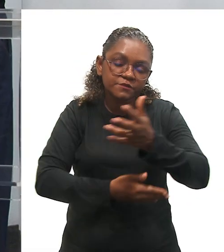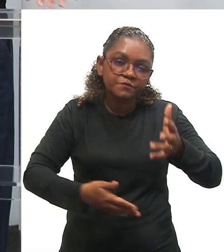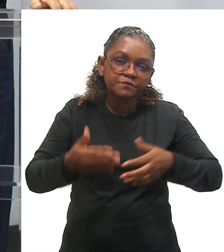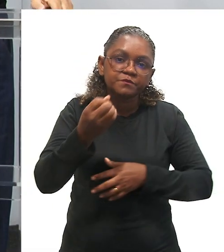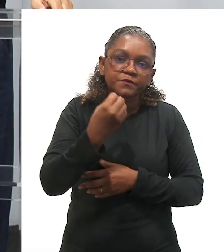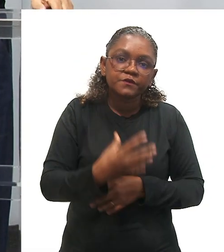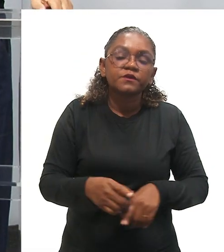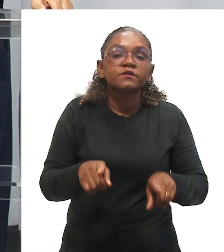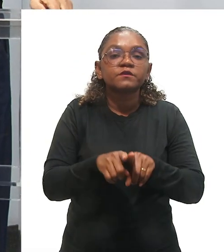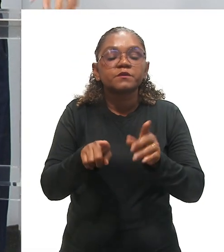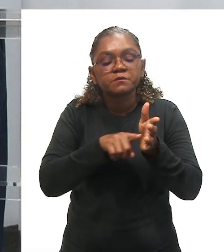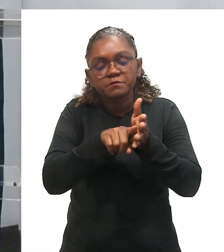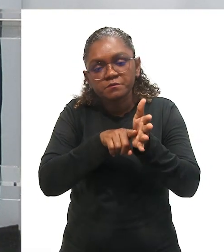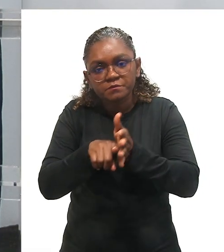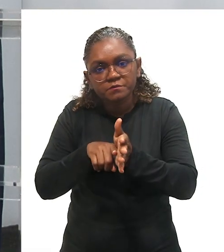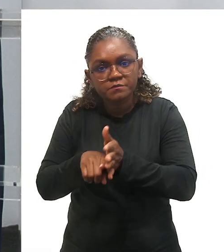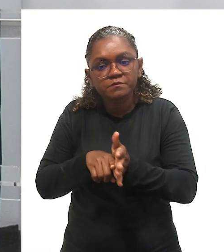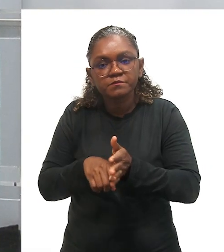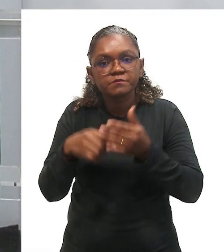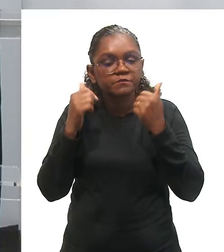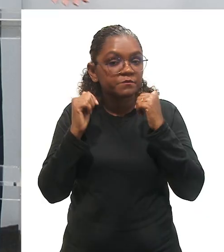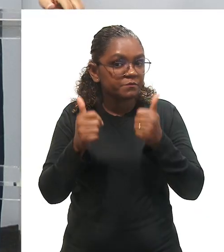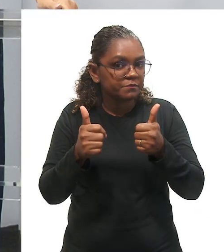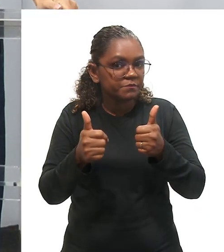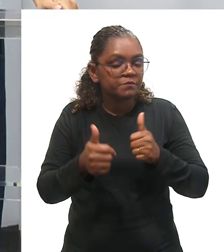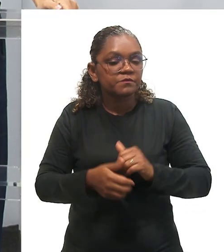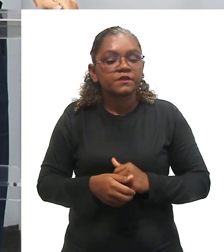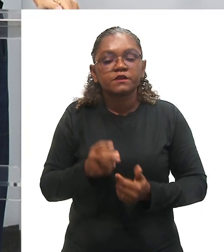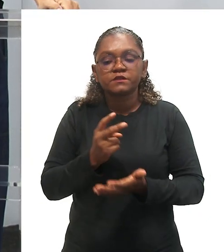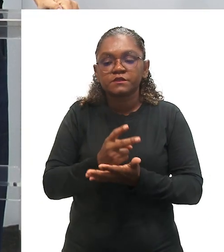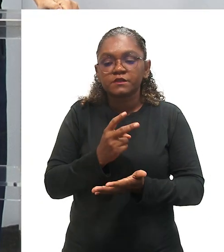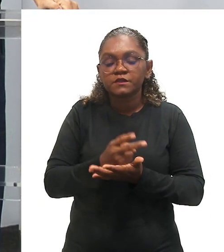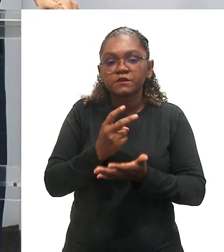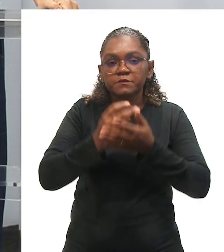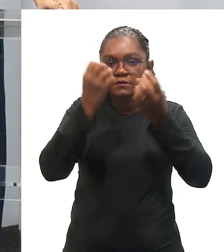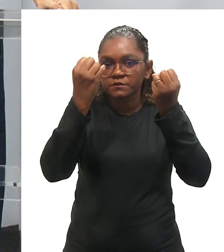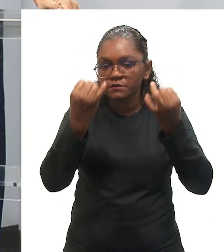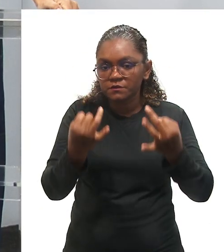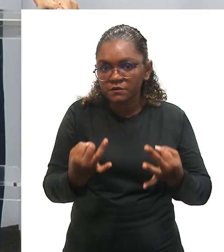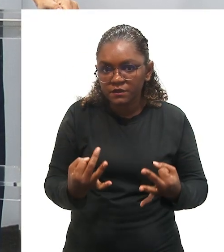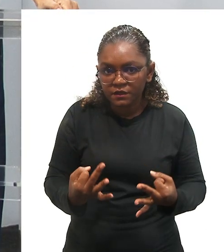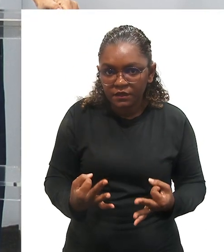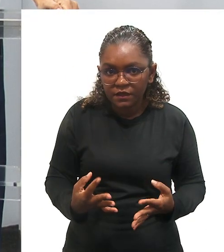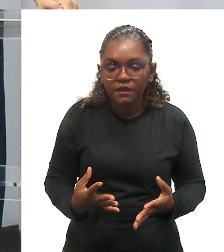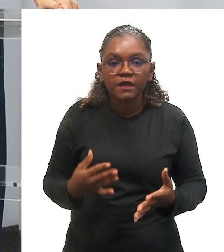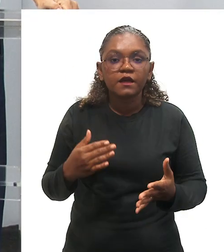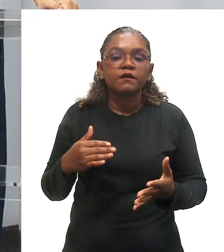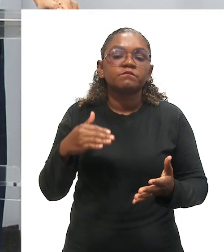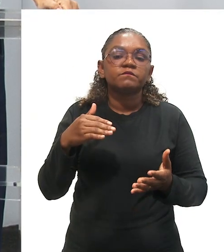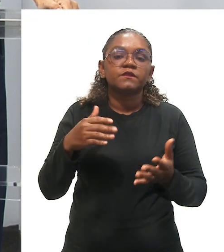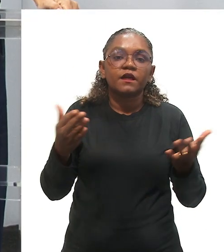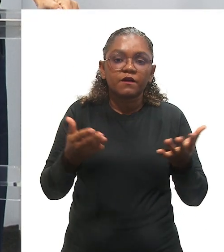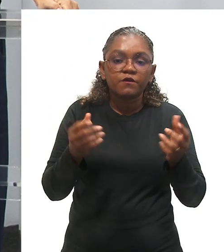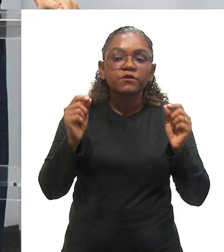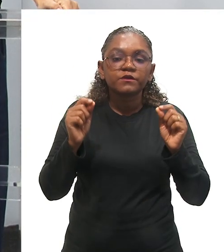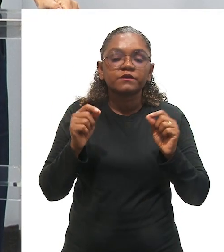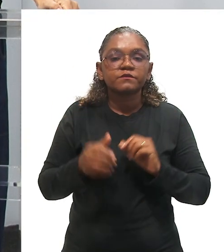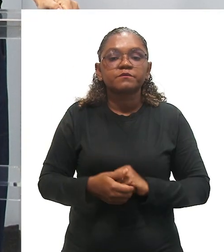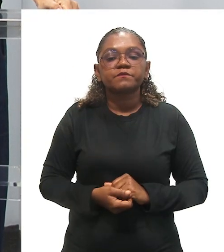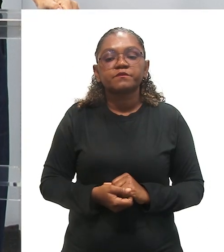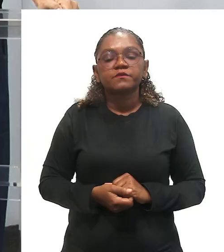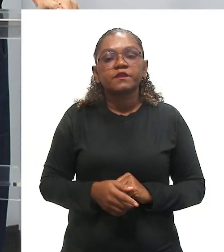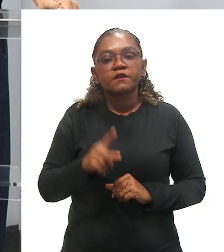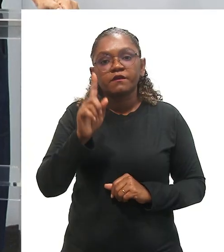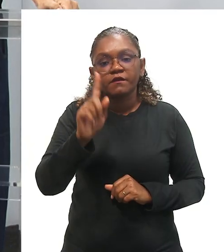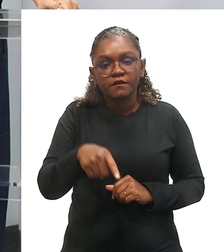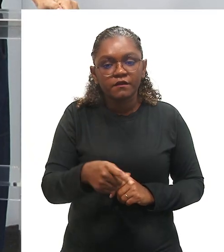ambiente, pesquise, veja. O que eu sempre vou falar aqui, até o final da nossa aula,